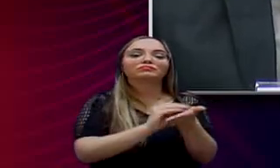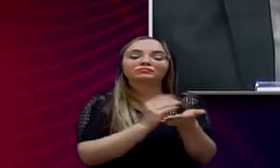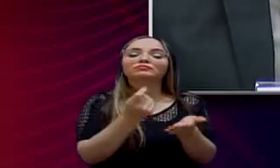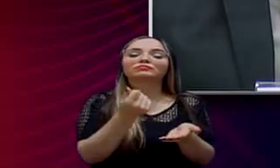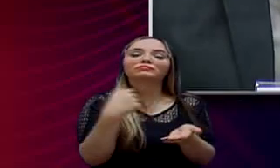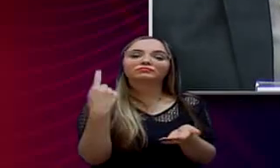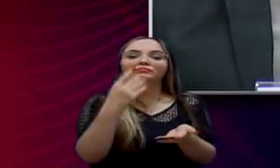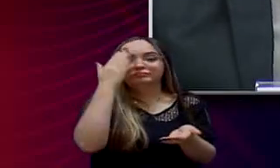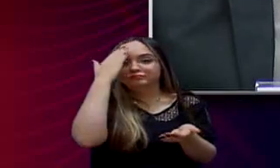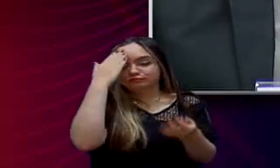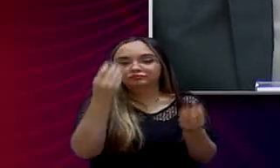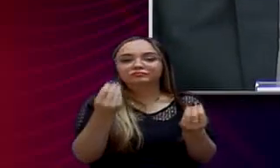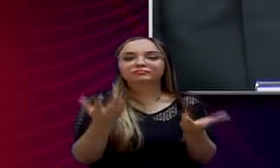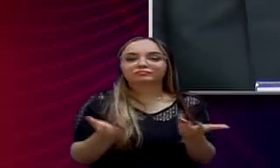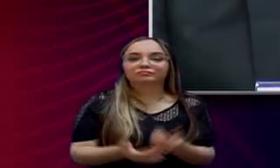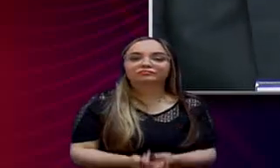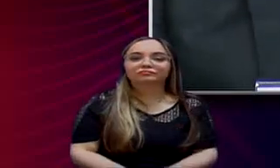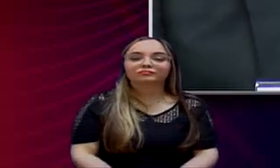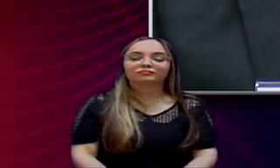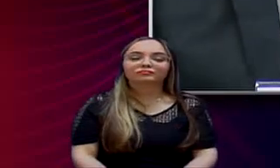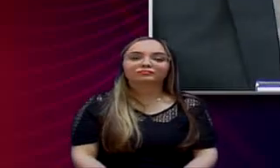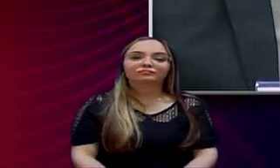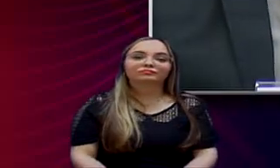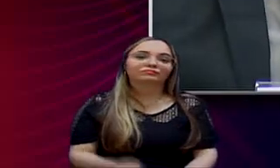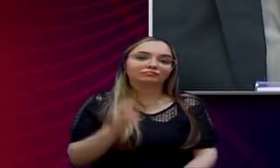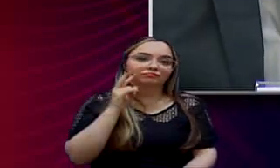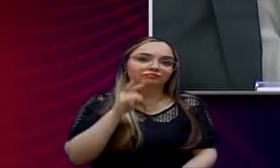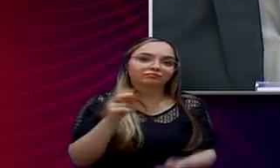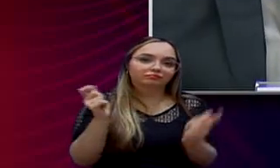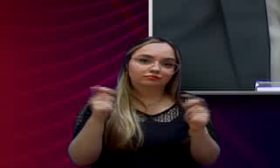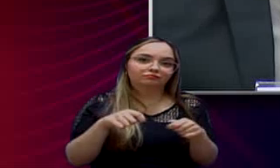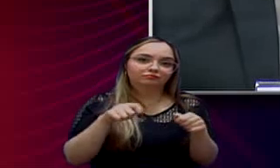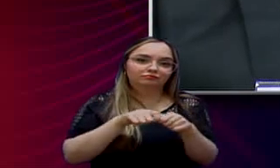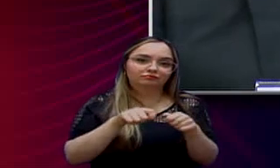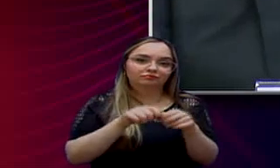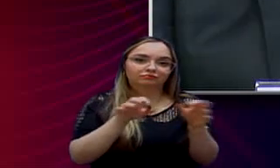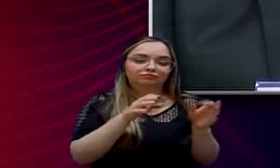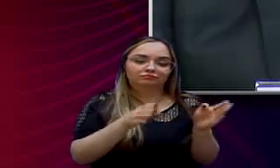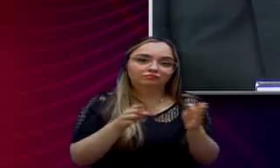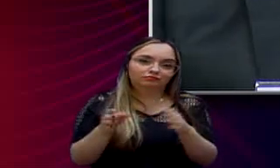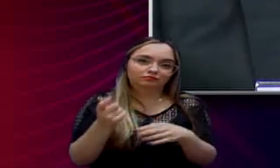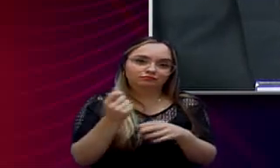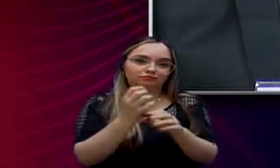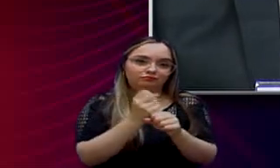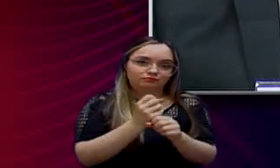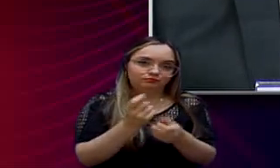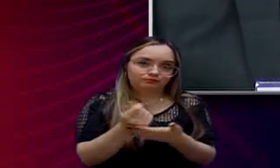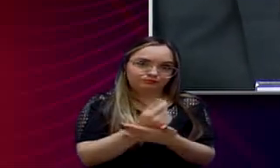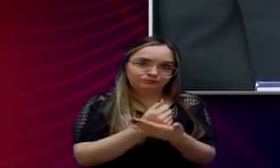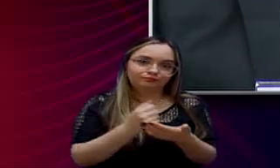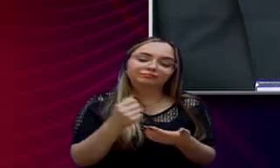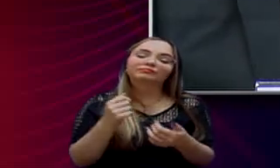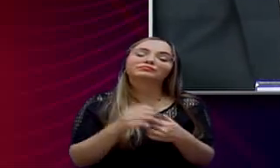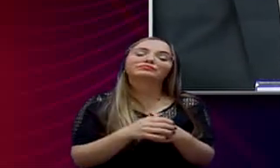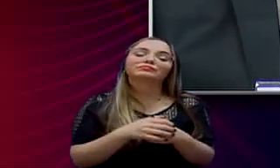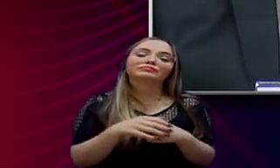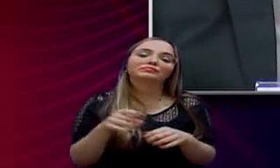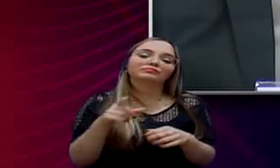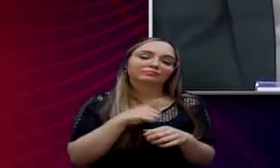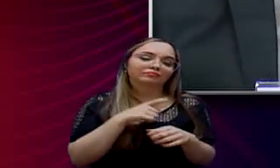emendas dá para ver pela execução orçamentária porque as emendas ela tem uma fonte